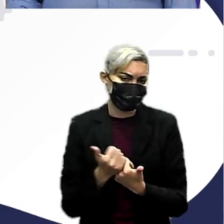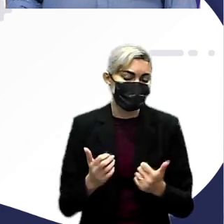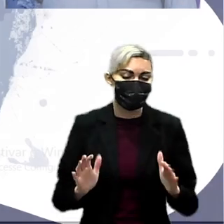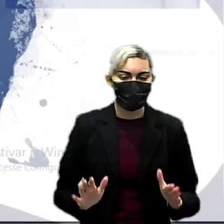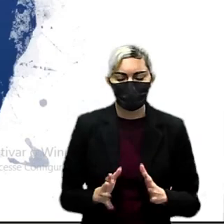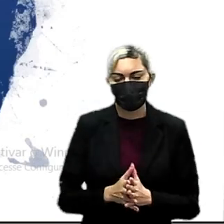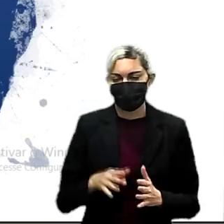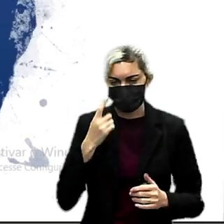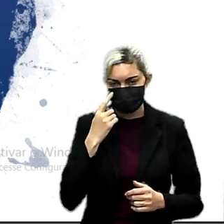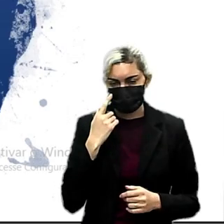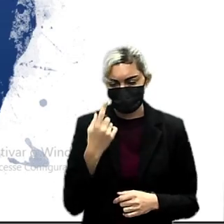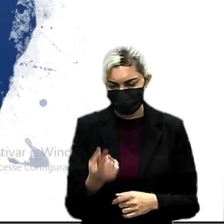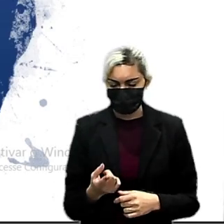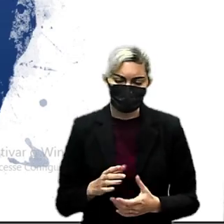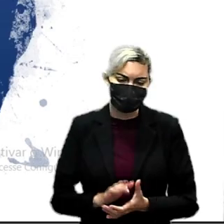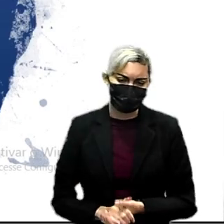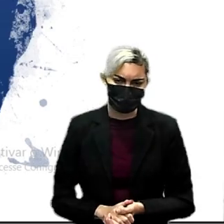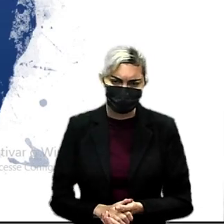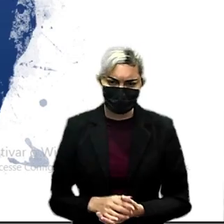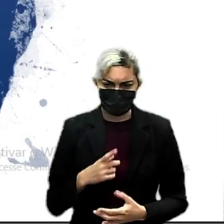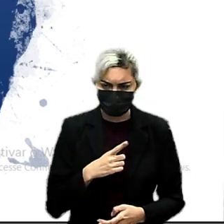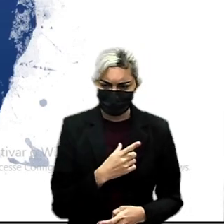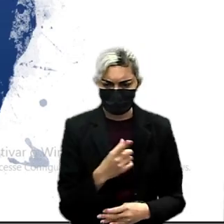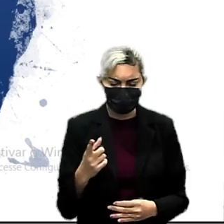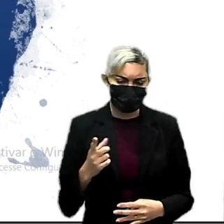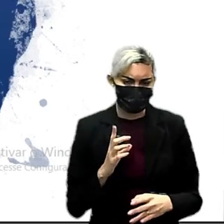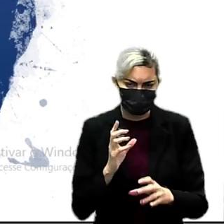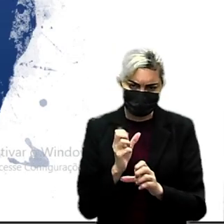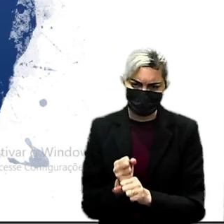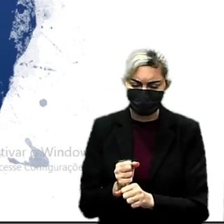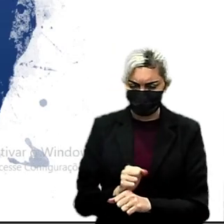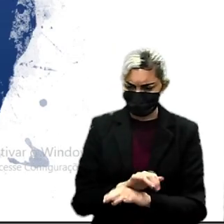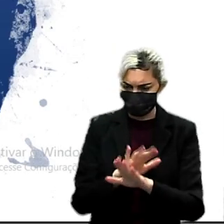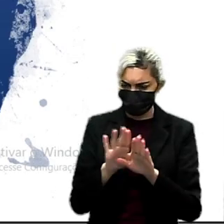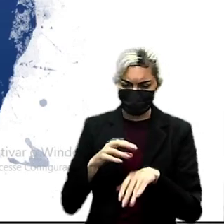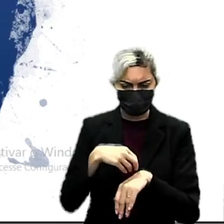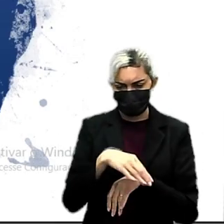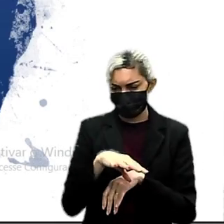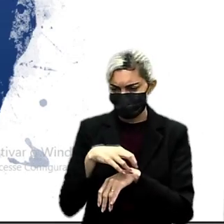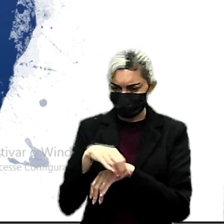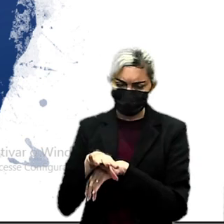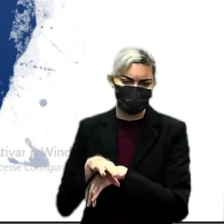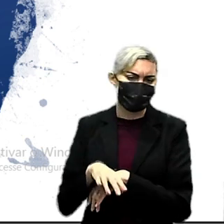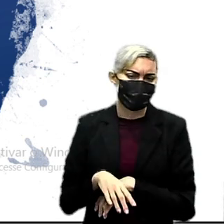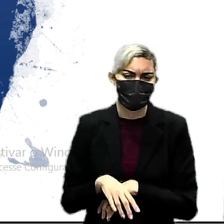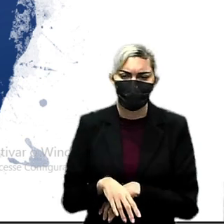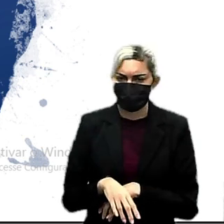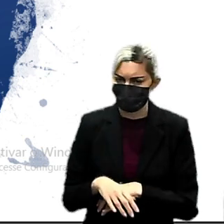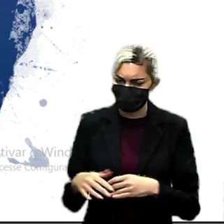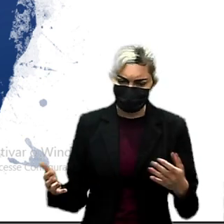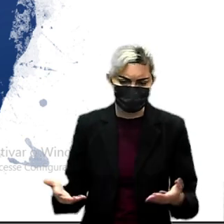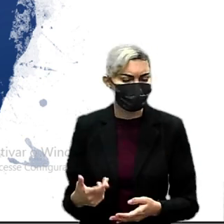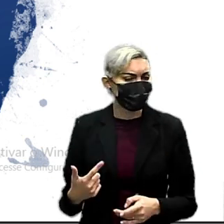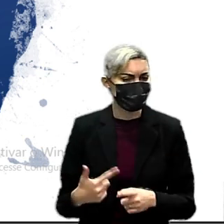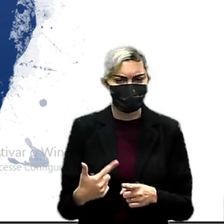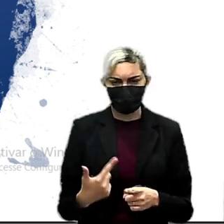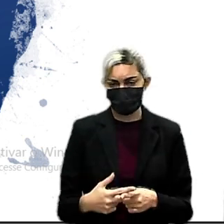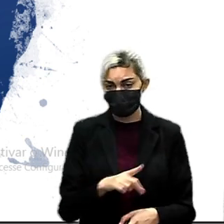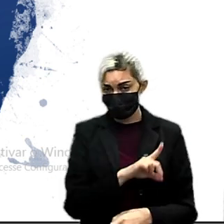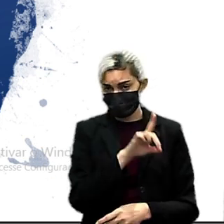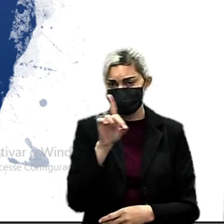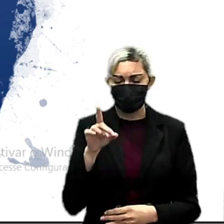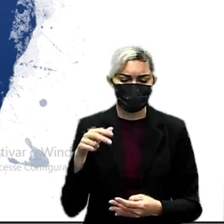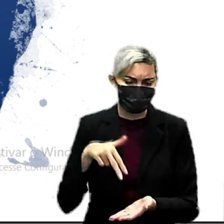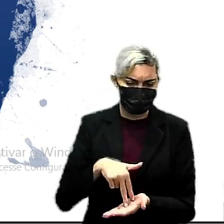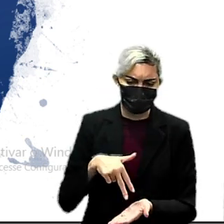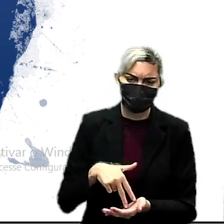Vejam lá, esse dado é um dado, claro, que não corresponde mais a uma realidade de hoje, porque a data que se